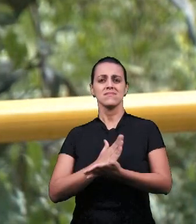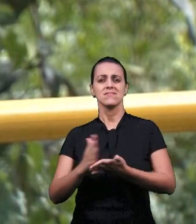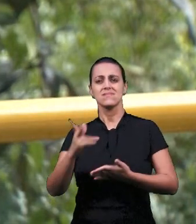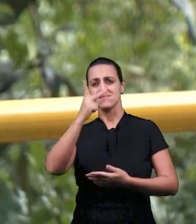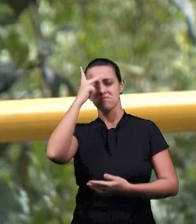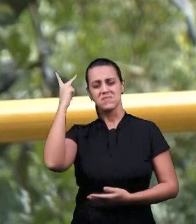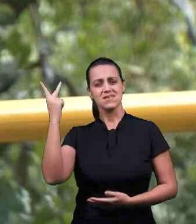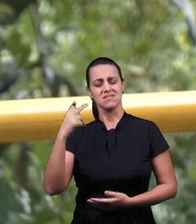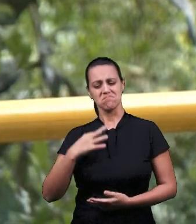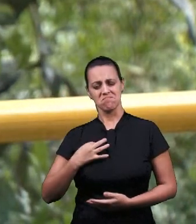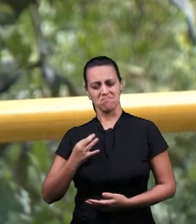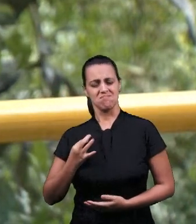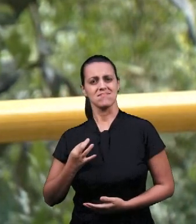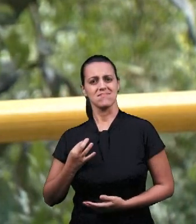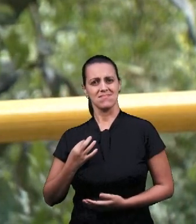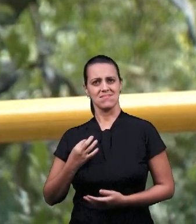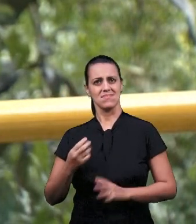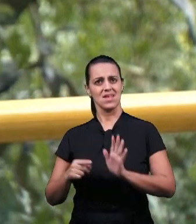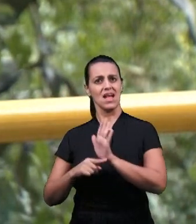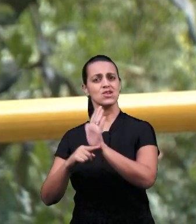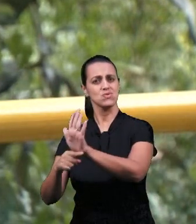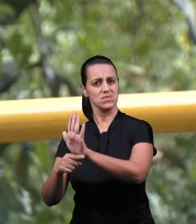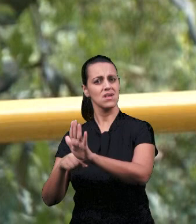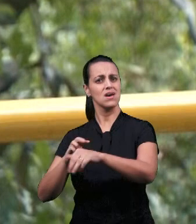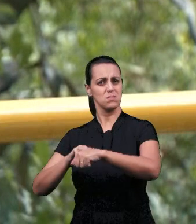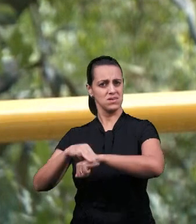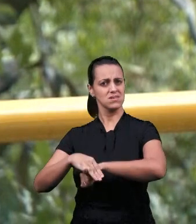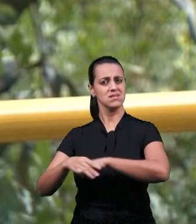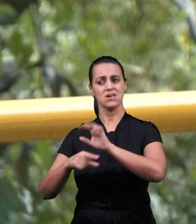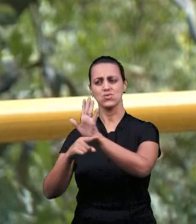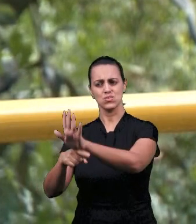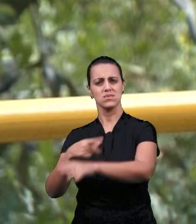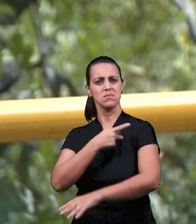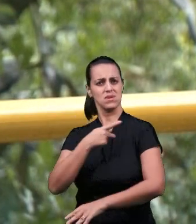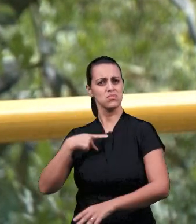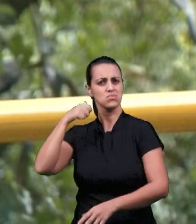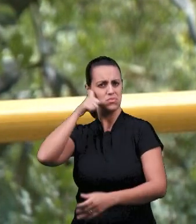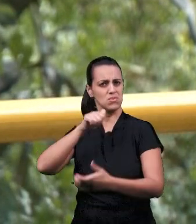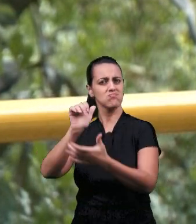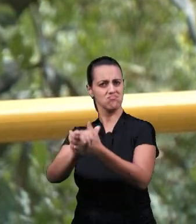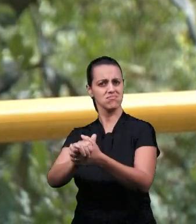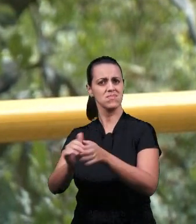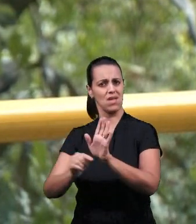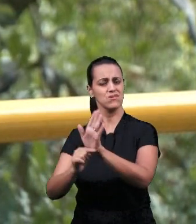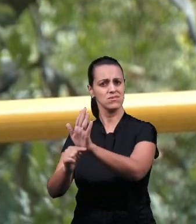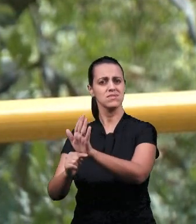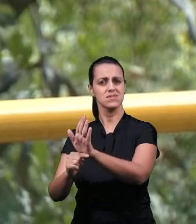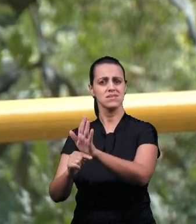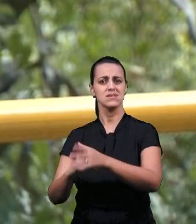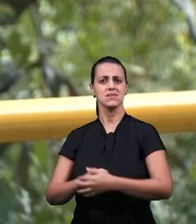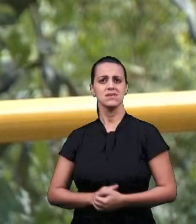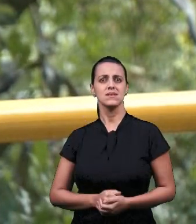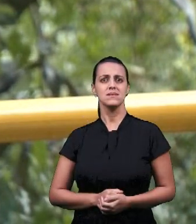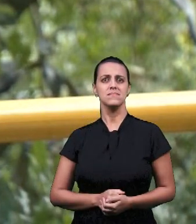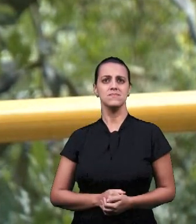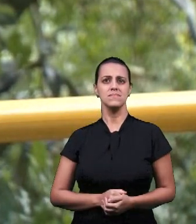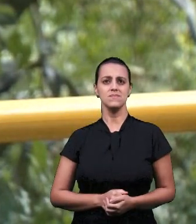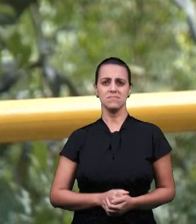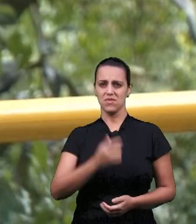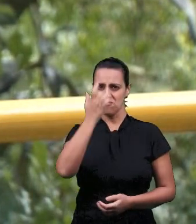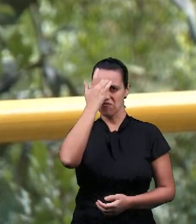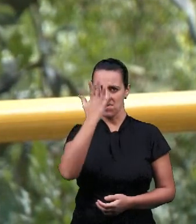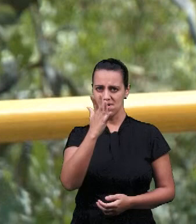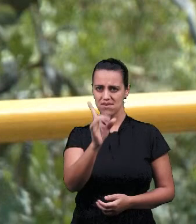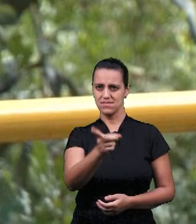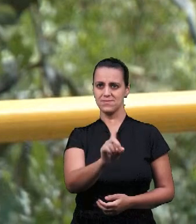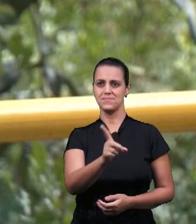inclusive, ao próprio ministério, por causa de são esposas de pastores, têm ajudado seus pastores, o que não é tarefa fácil.